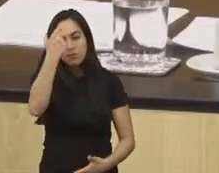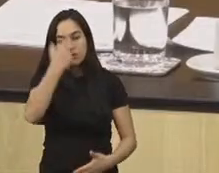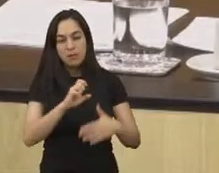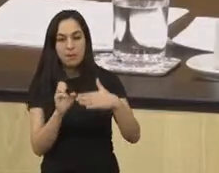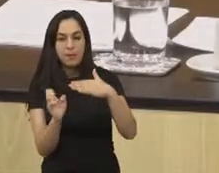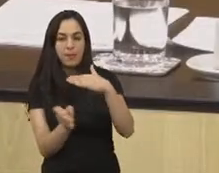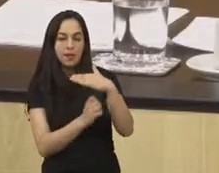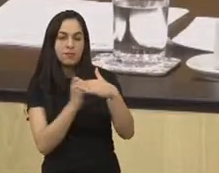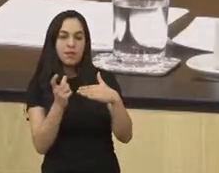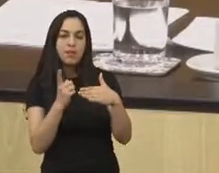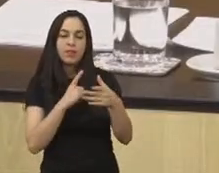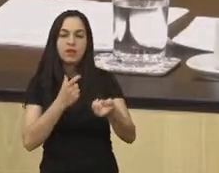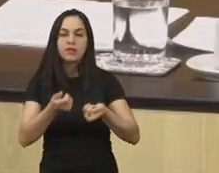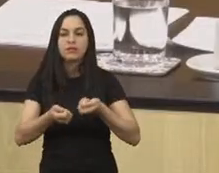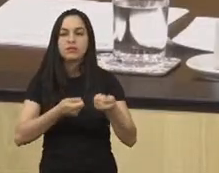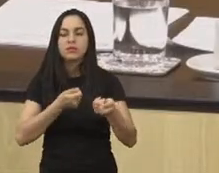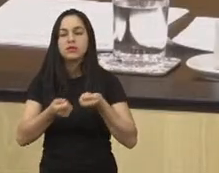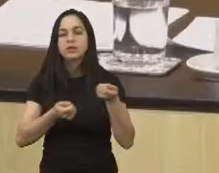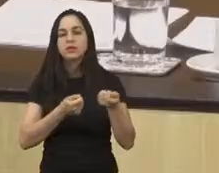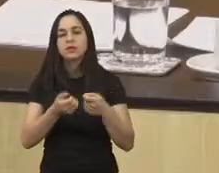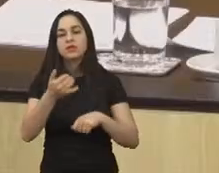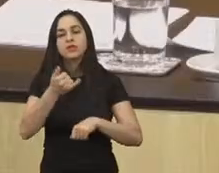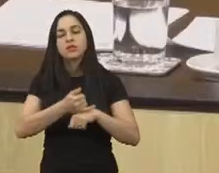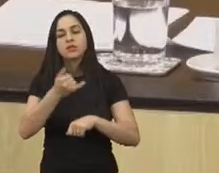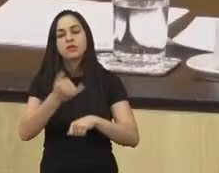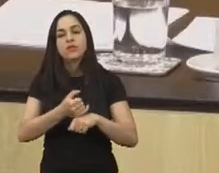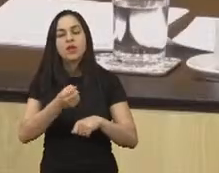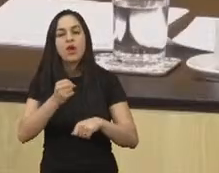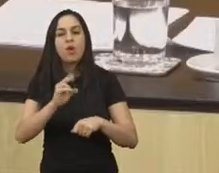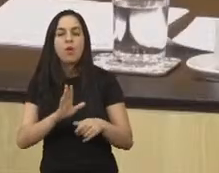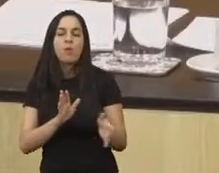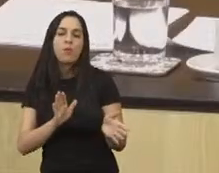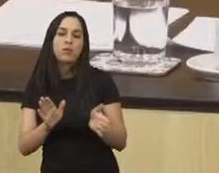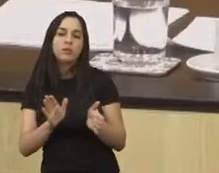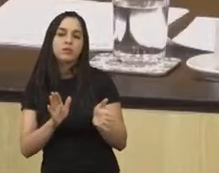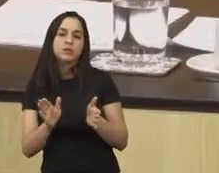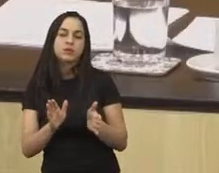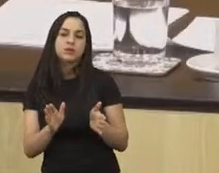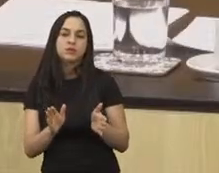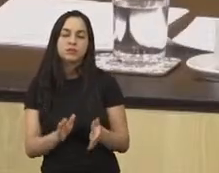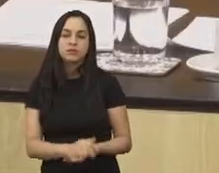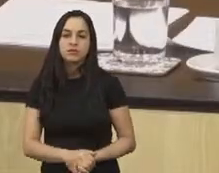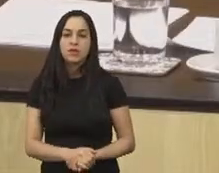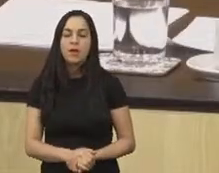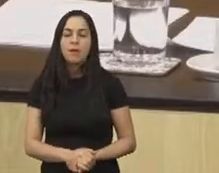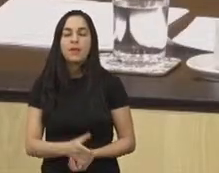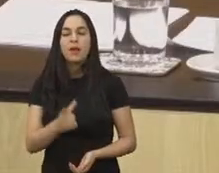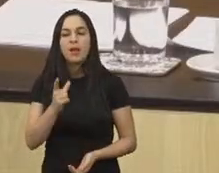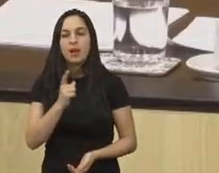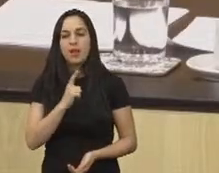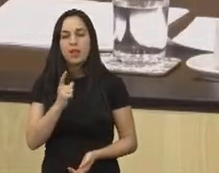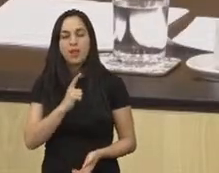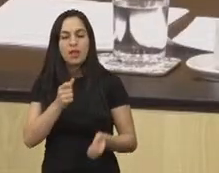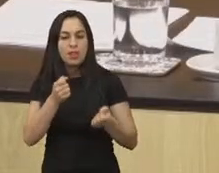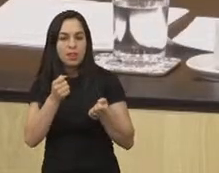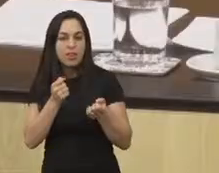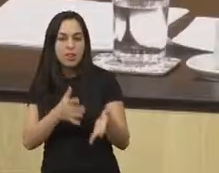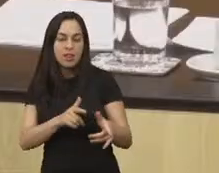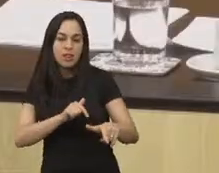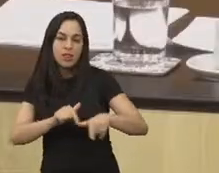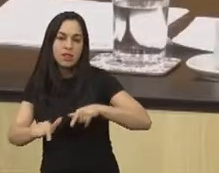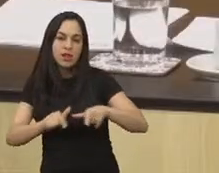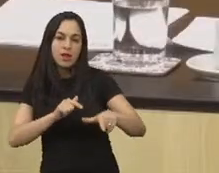de direção, chefia ou assessoramento para o exercício de cargo em comissão ou de